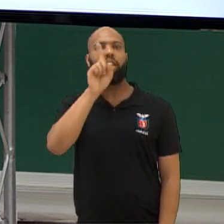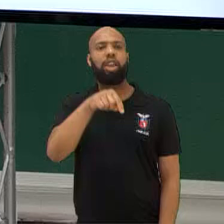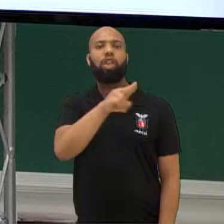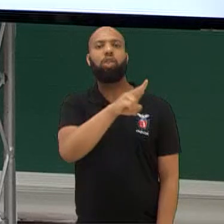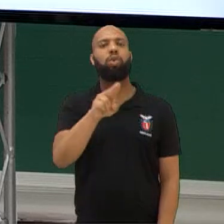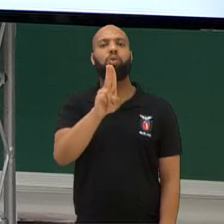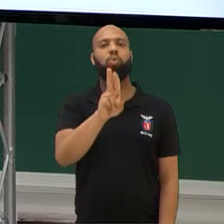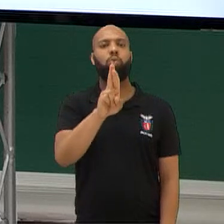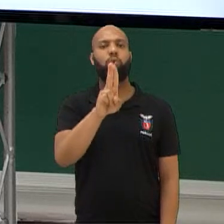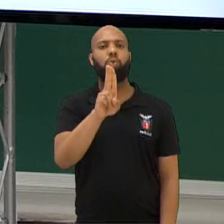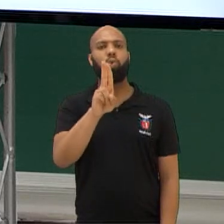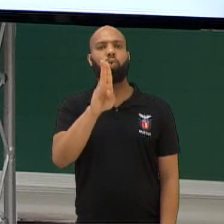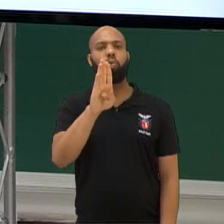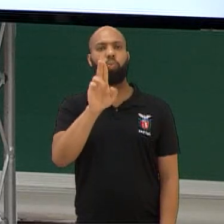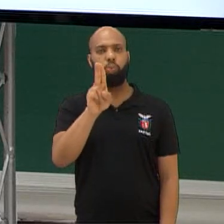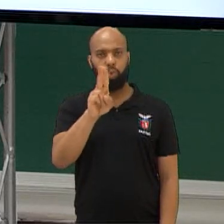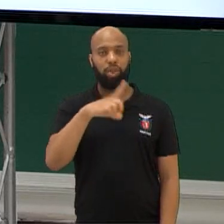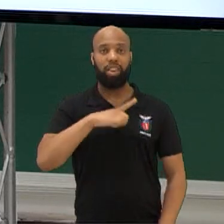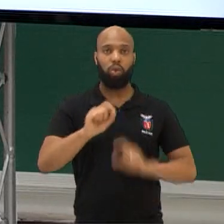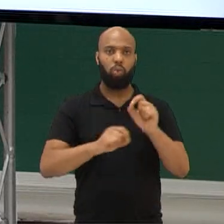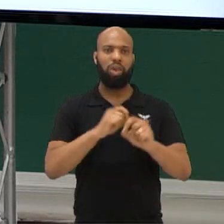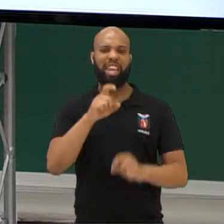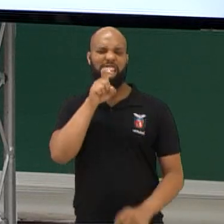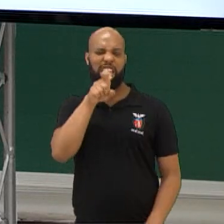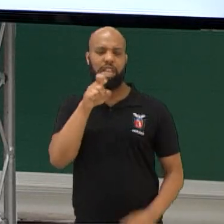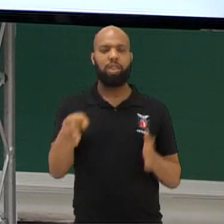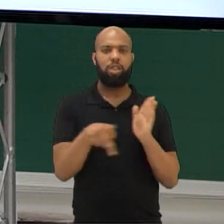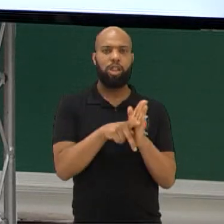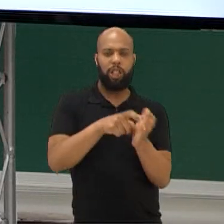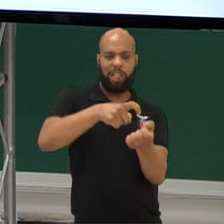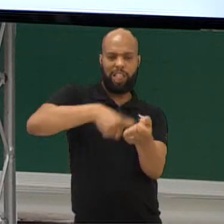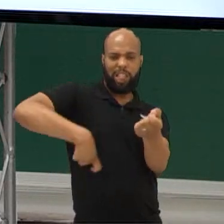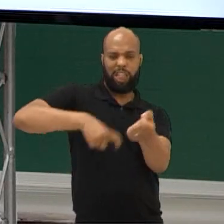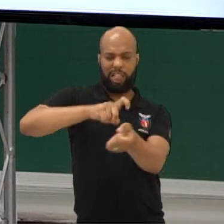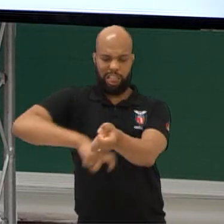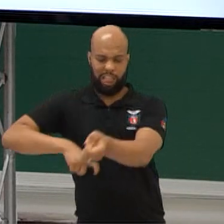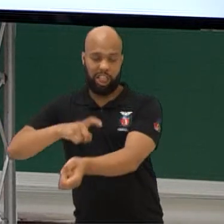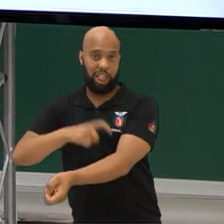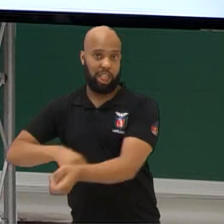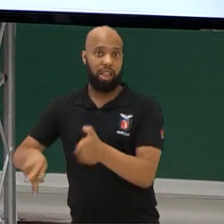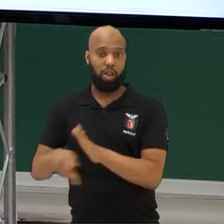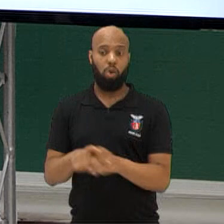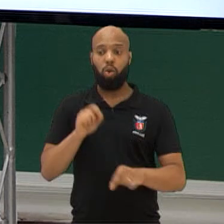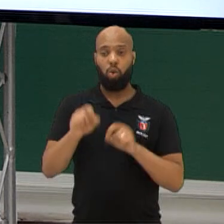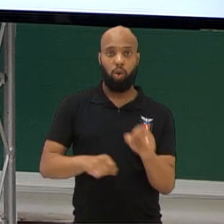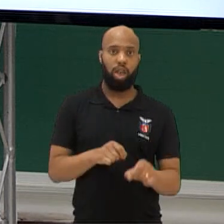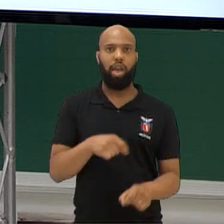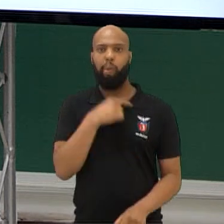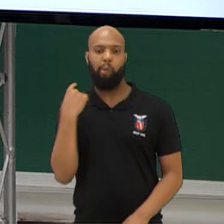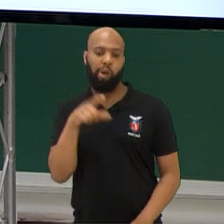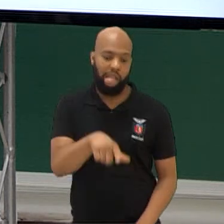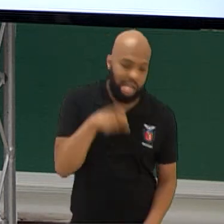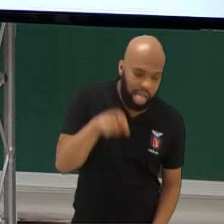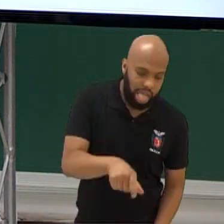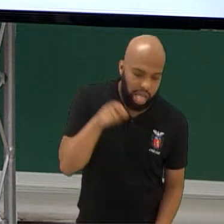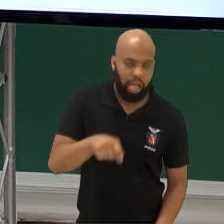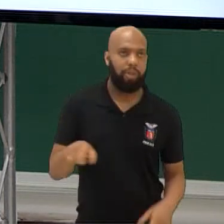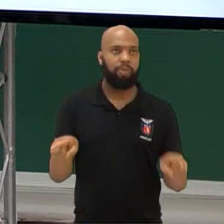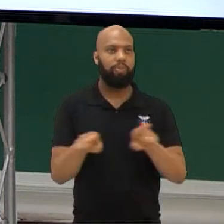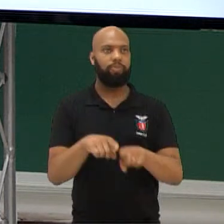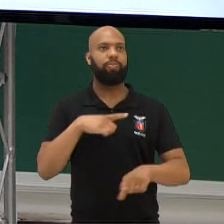também é mais curvado. Temos também, tá, o hábito generalista, que é um bico característico dos passeriformes.